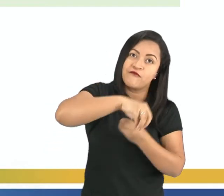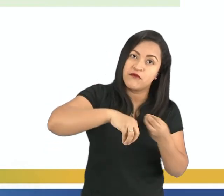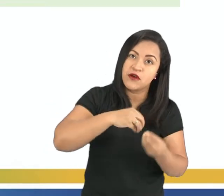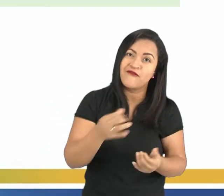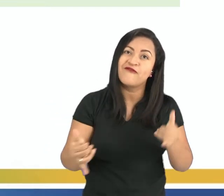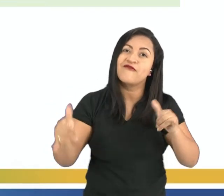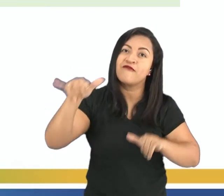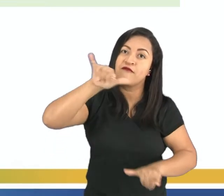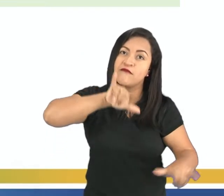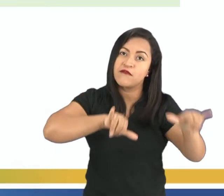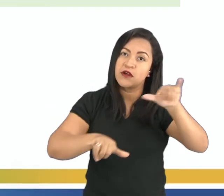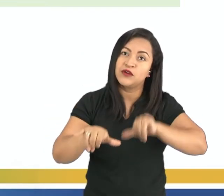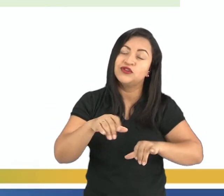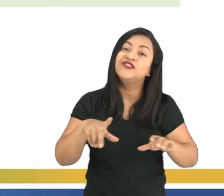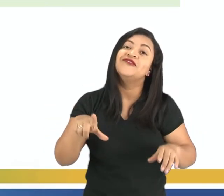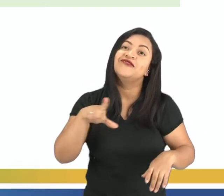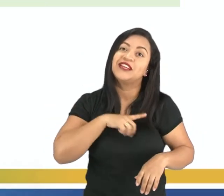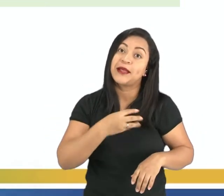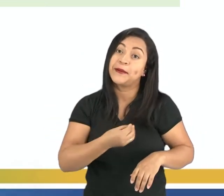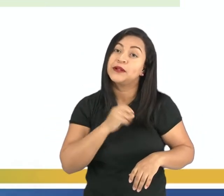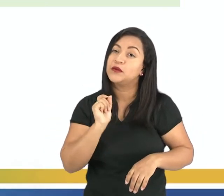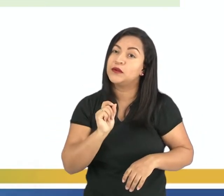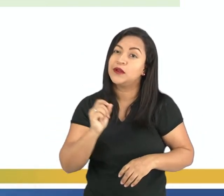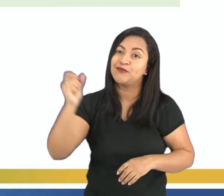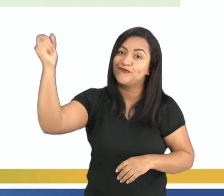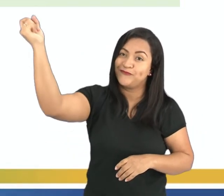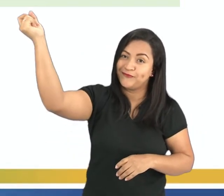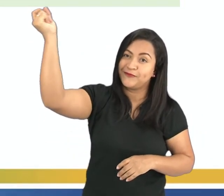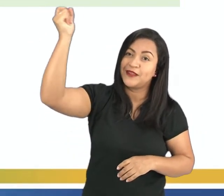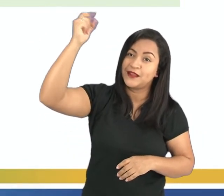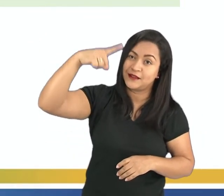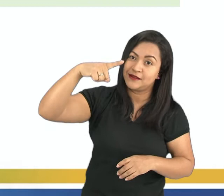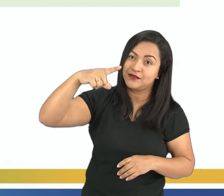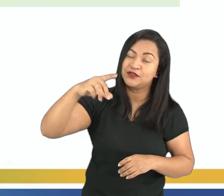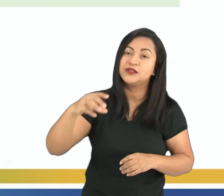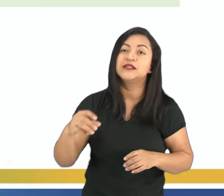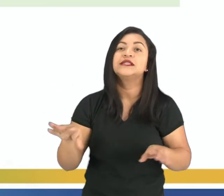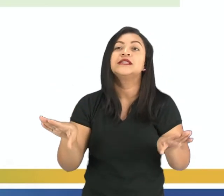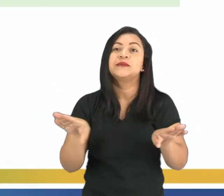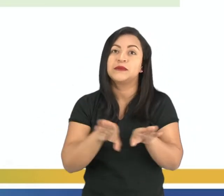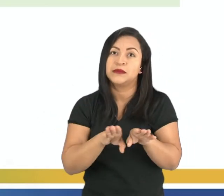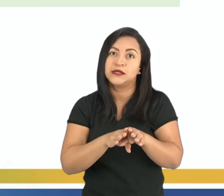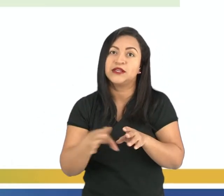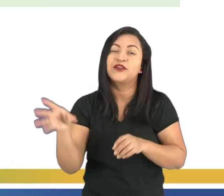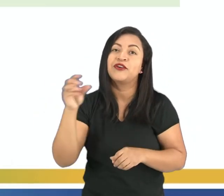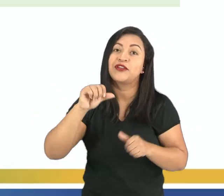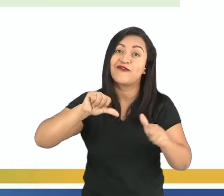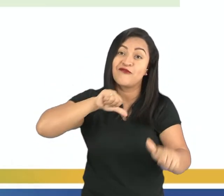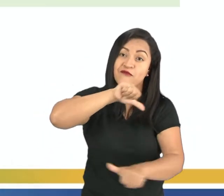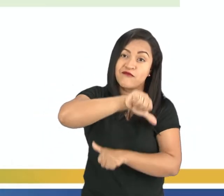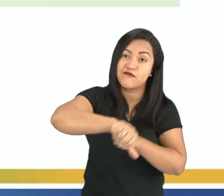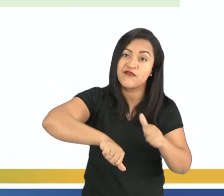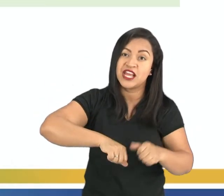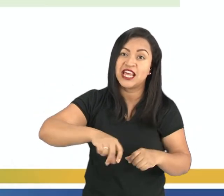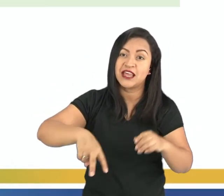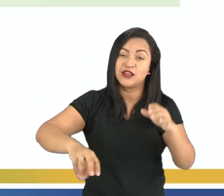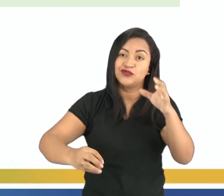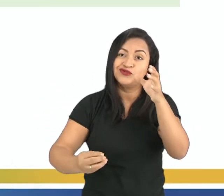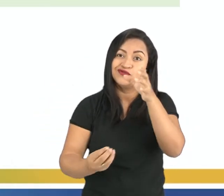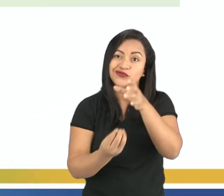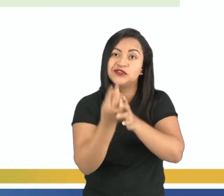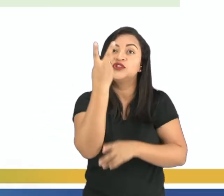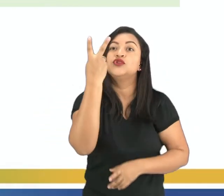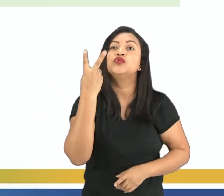da energia luminosa para que essa reação ela ocorra e produza dois produtos, que